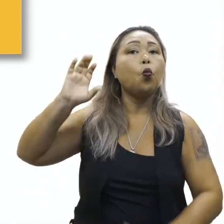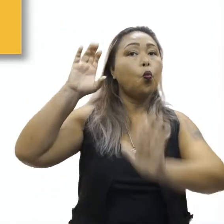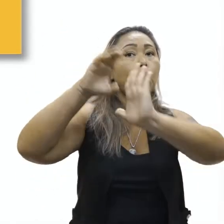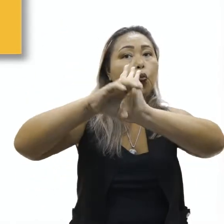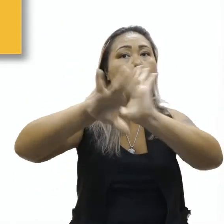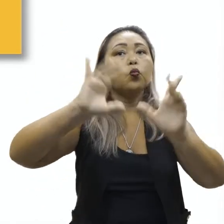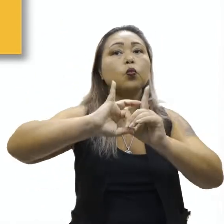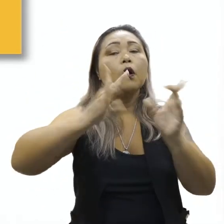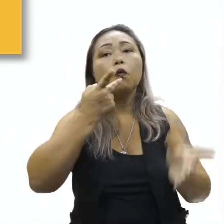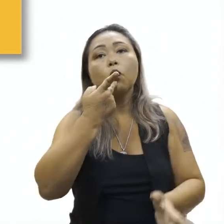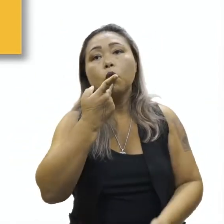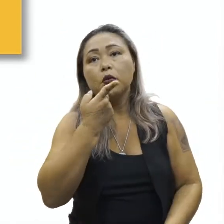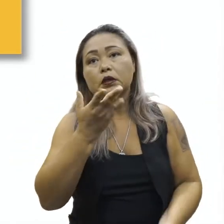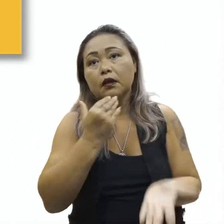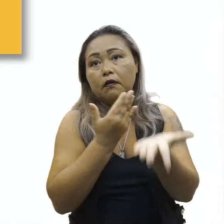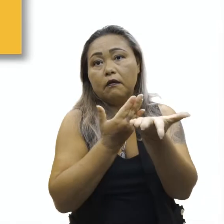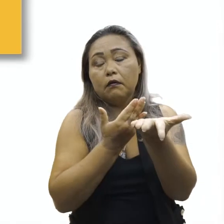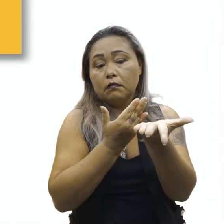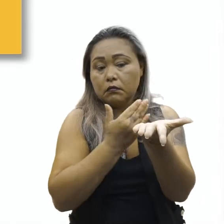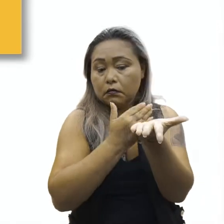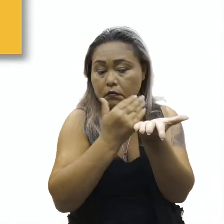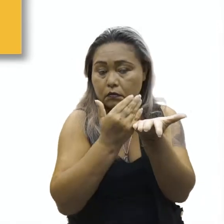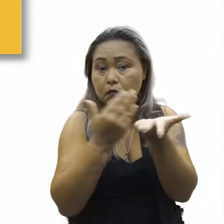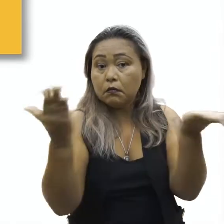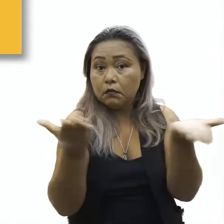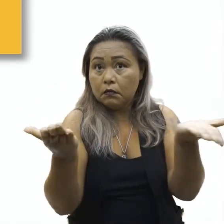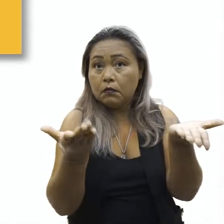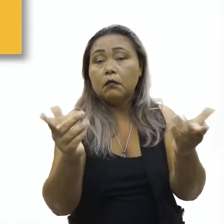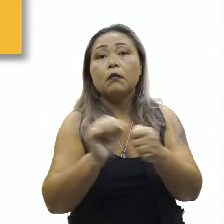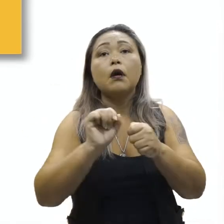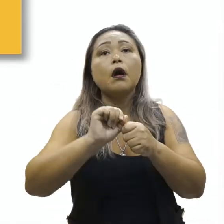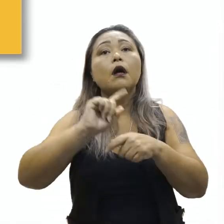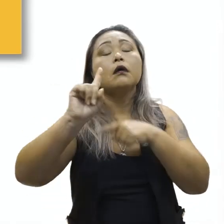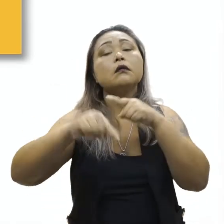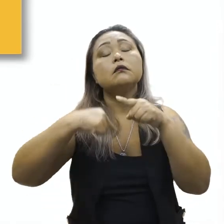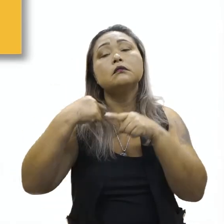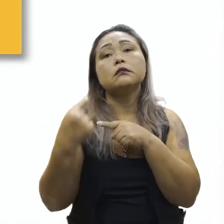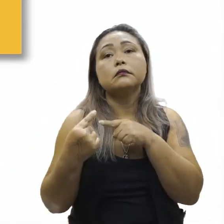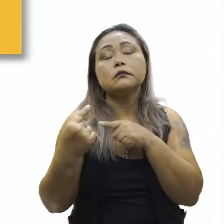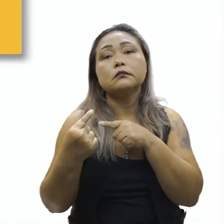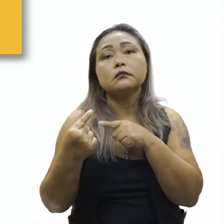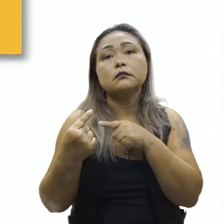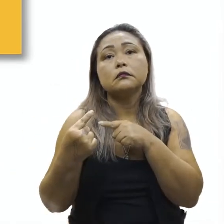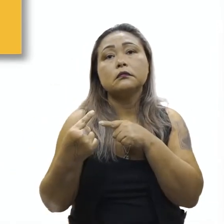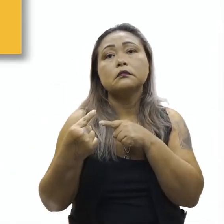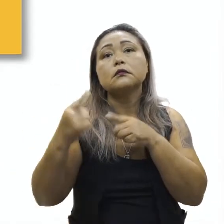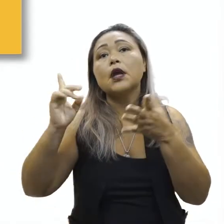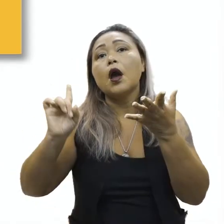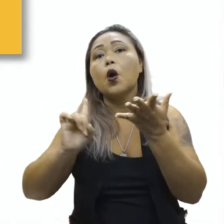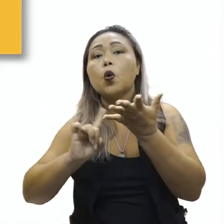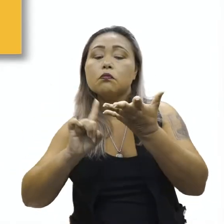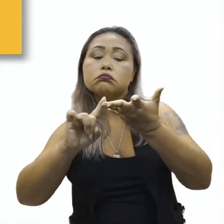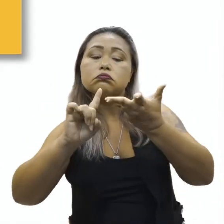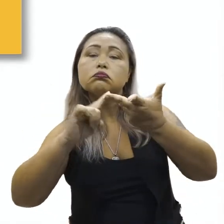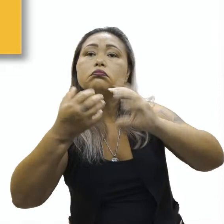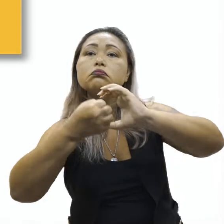começa falando hoje, tá certo? Nós vamos falar sobre quais seriam as